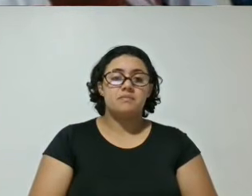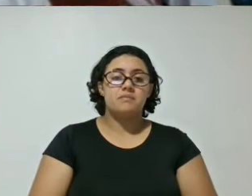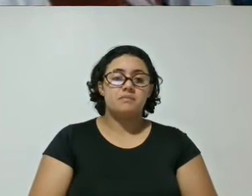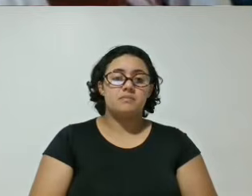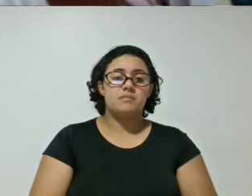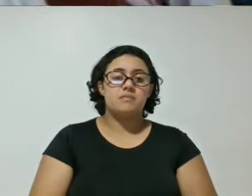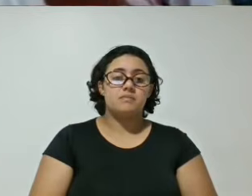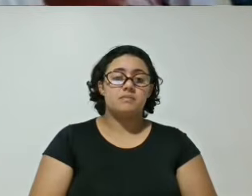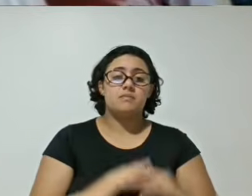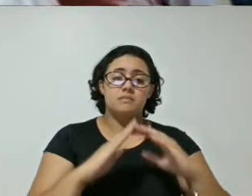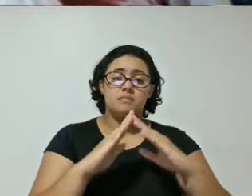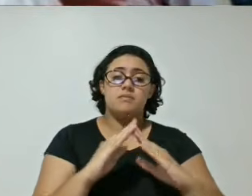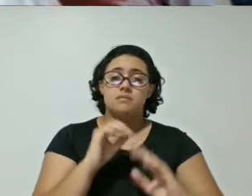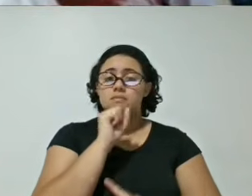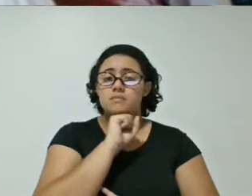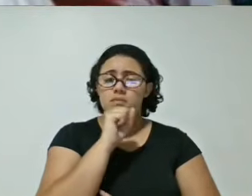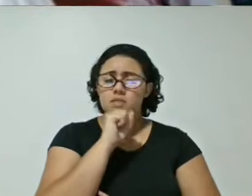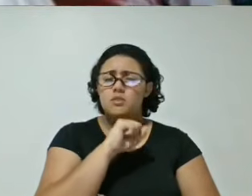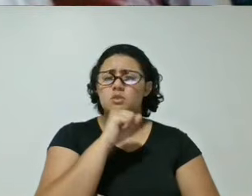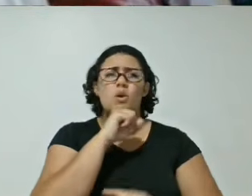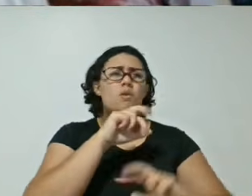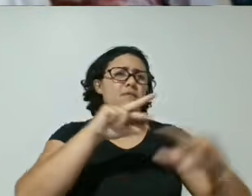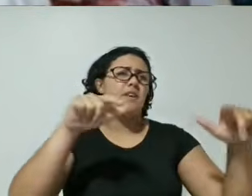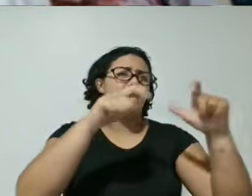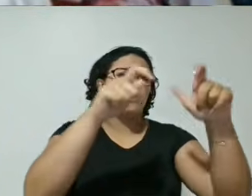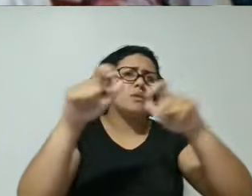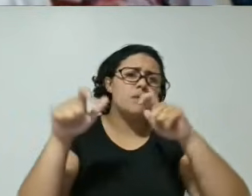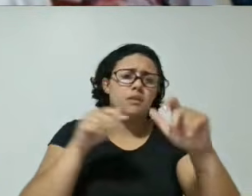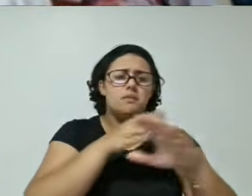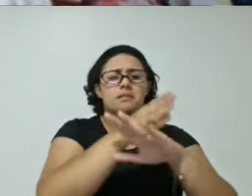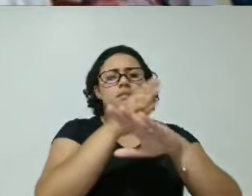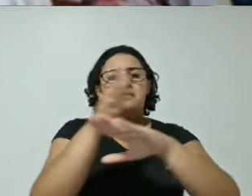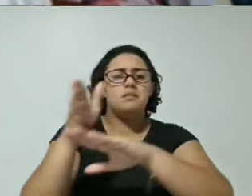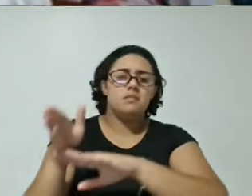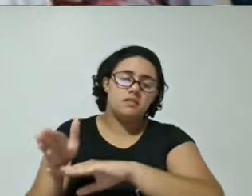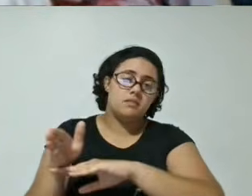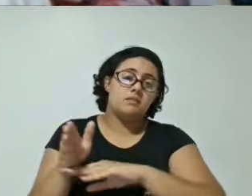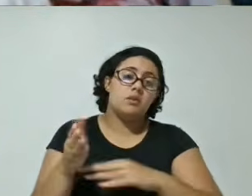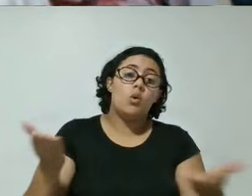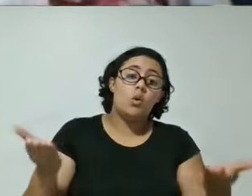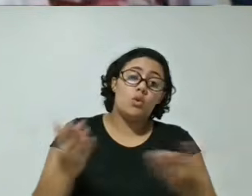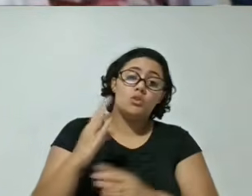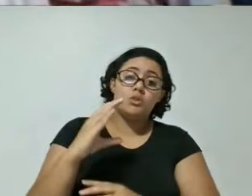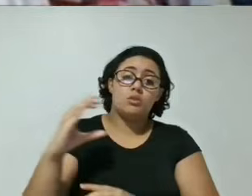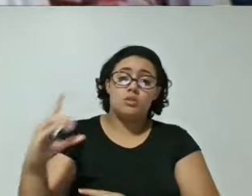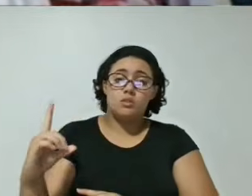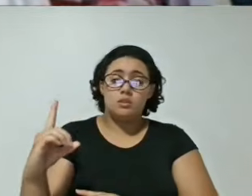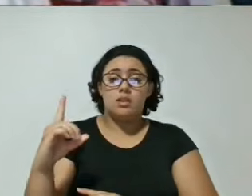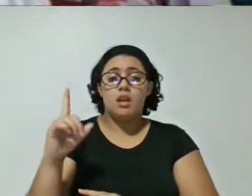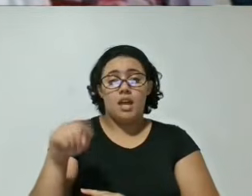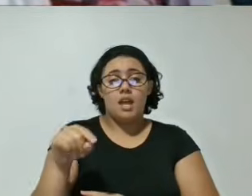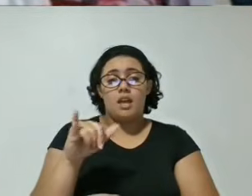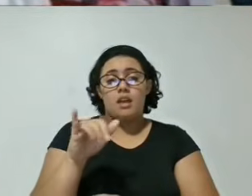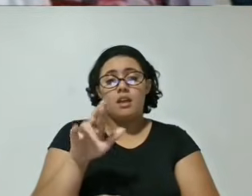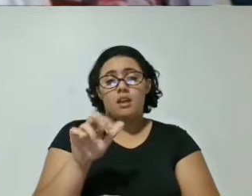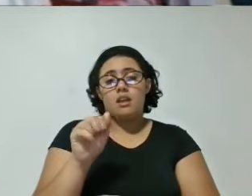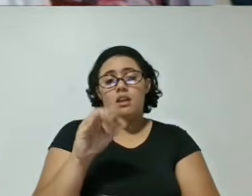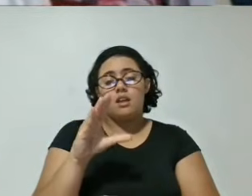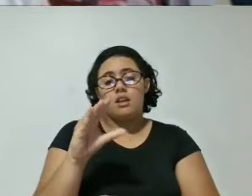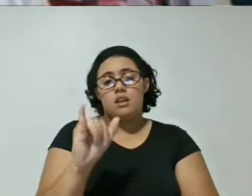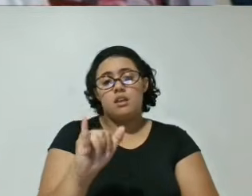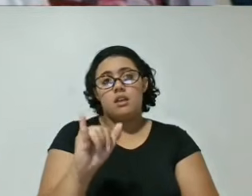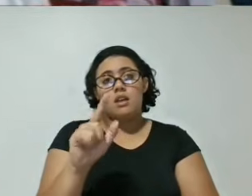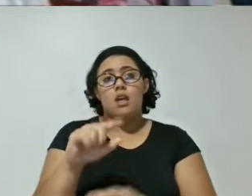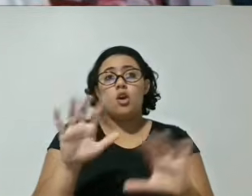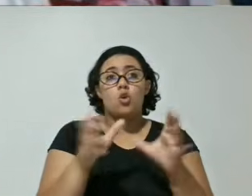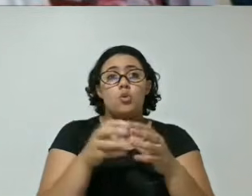idosos. Então, é um grupo que hoje em dia é coordenado pela Iraci, e é um grupo profissional, ele não vem aqui